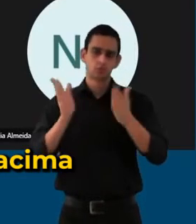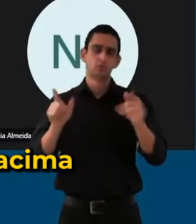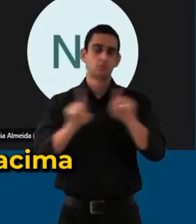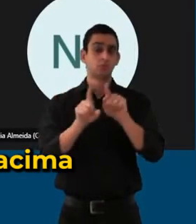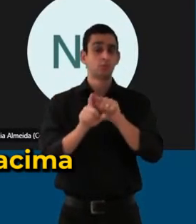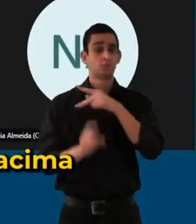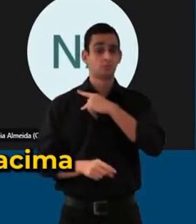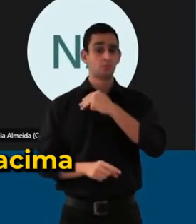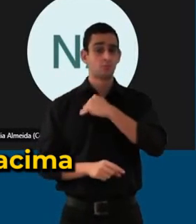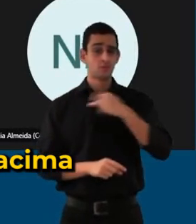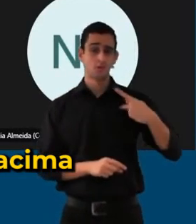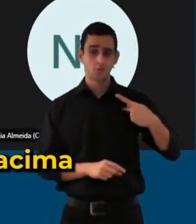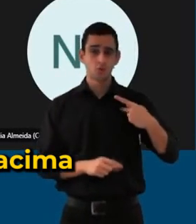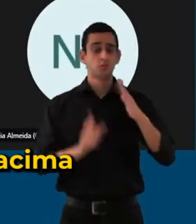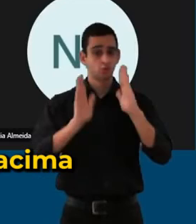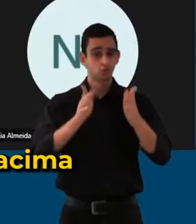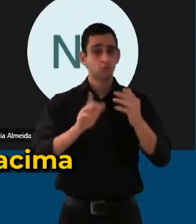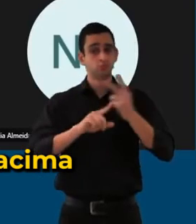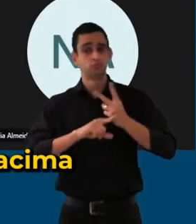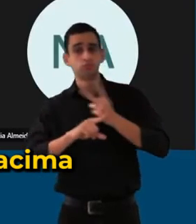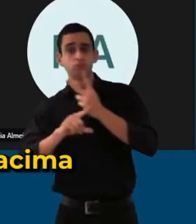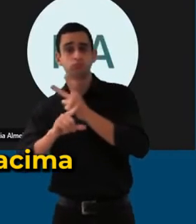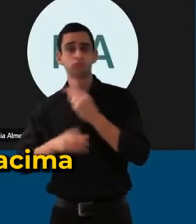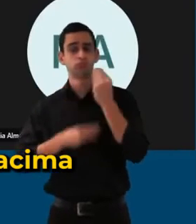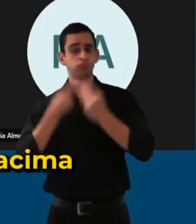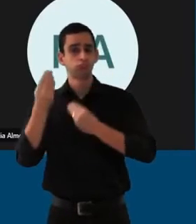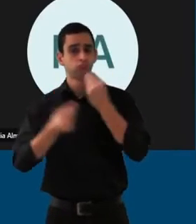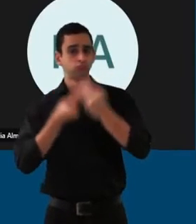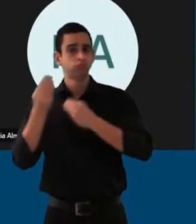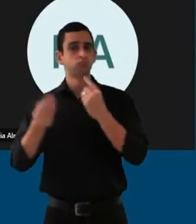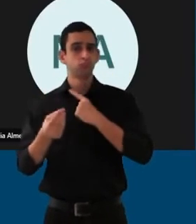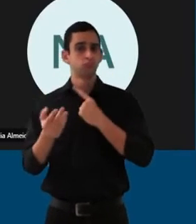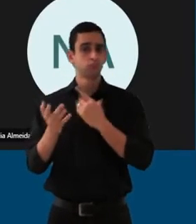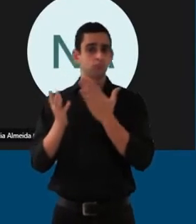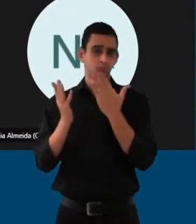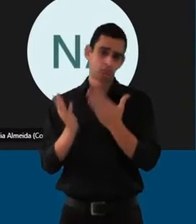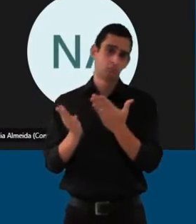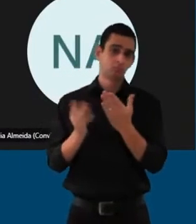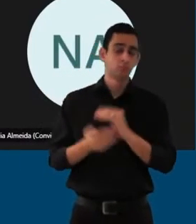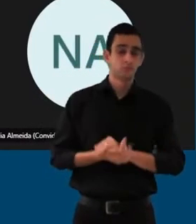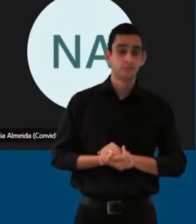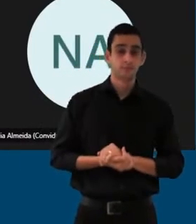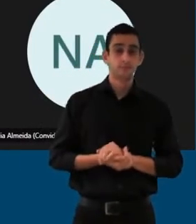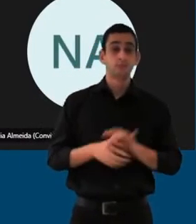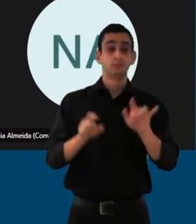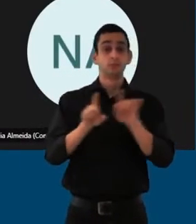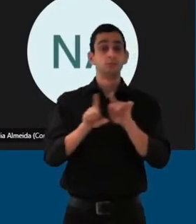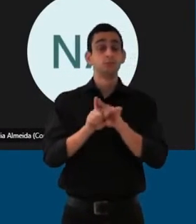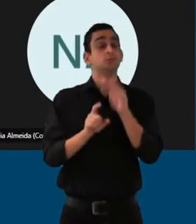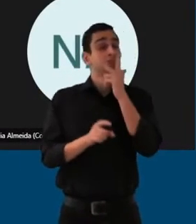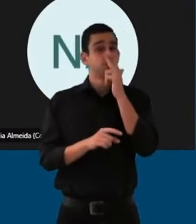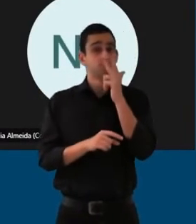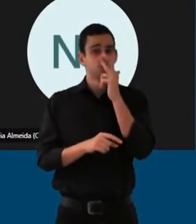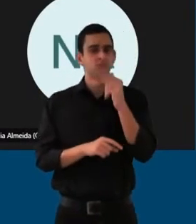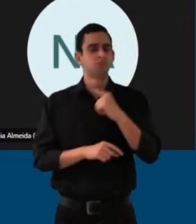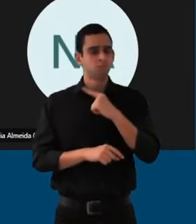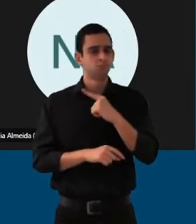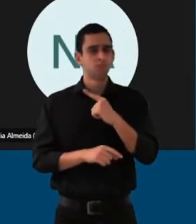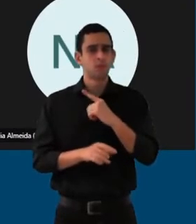Público nem se diga, né, ele é um órgão acima de qualquer suspeita, e me parece